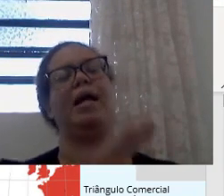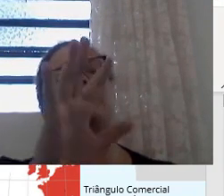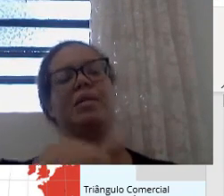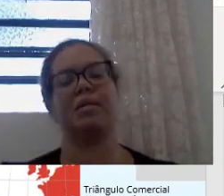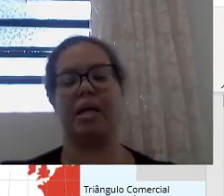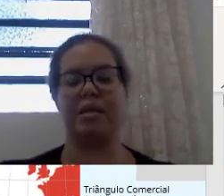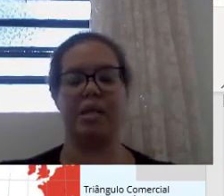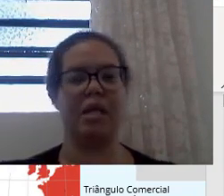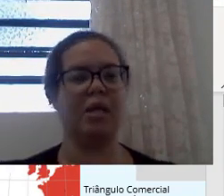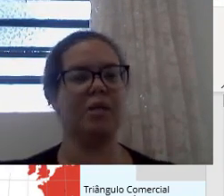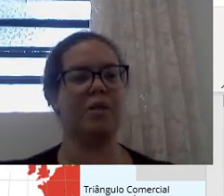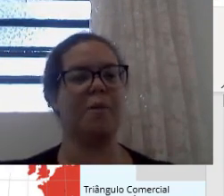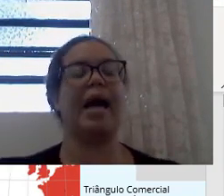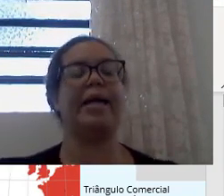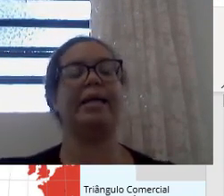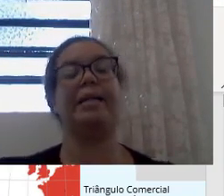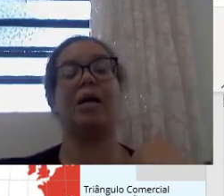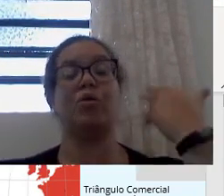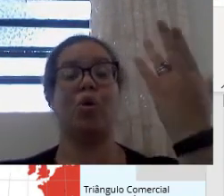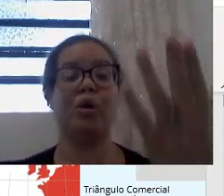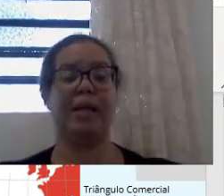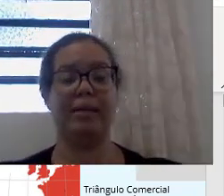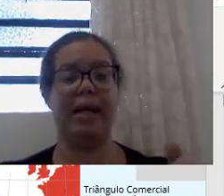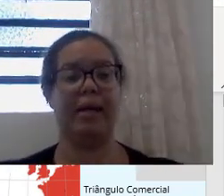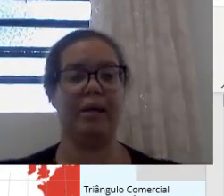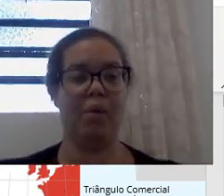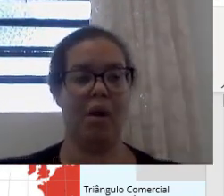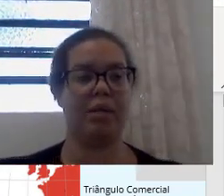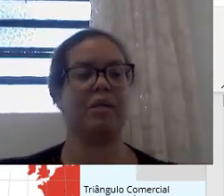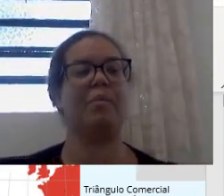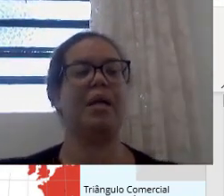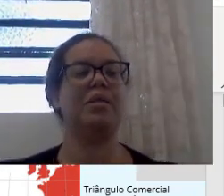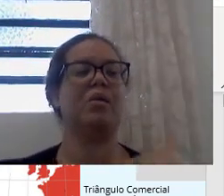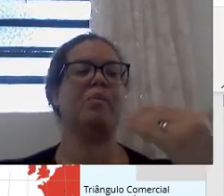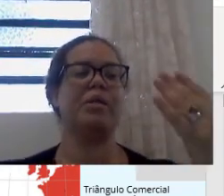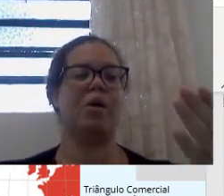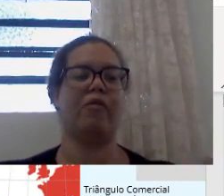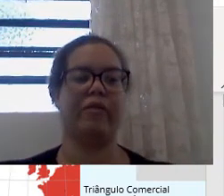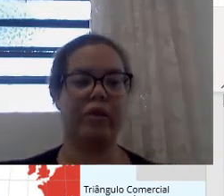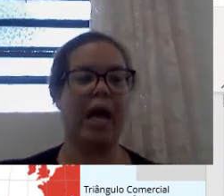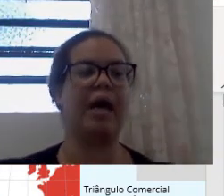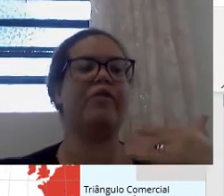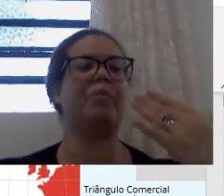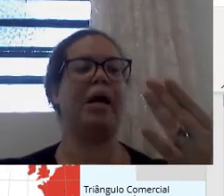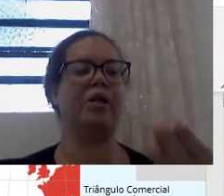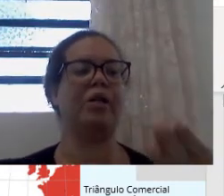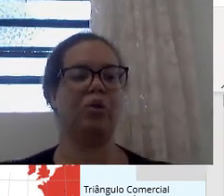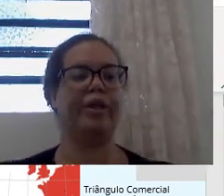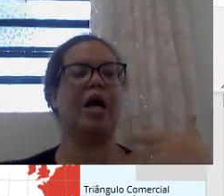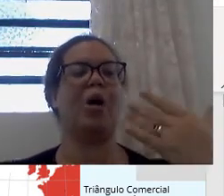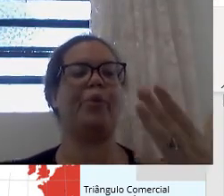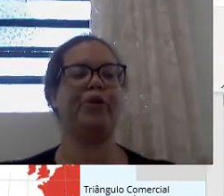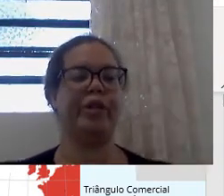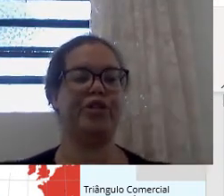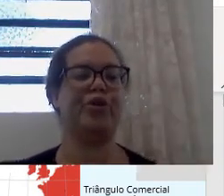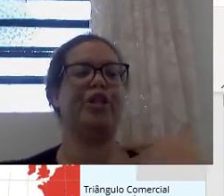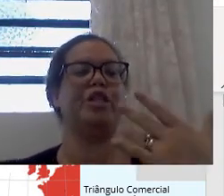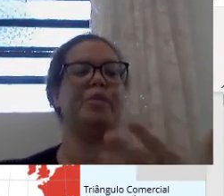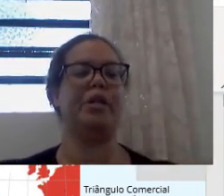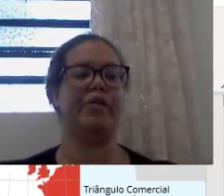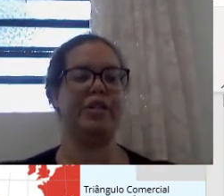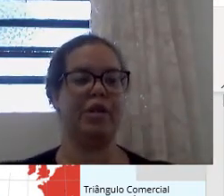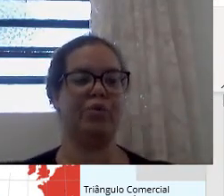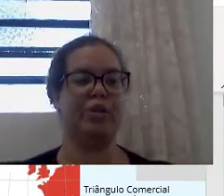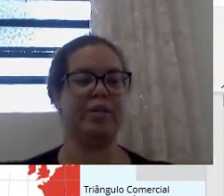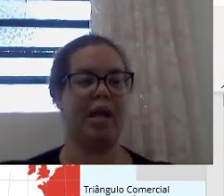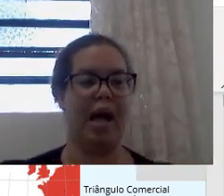Vai pular ali umas 3 linhas e aí na outra tela que mostra balança comercial favorável, pacto colonial,